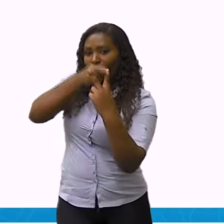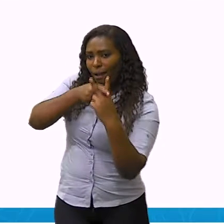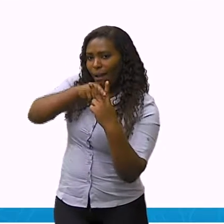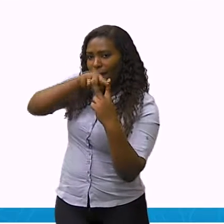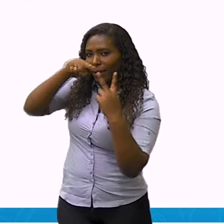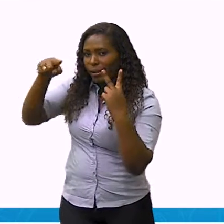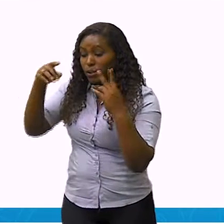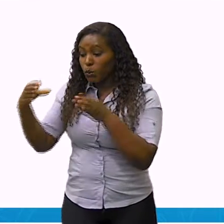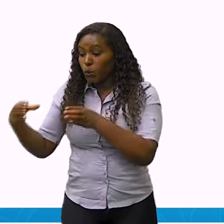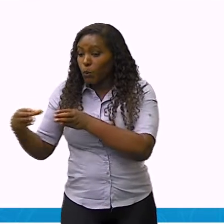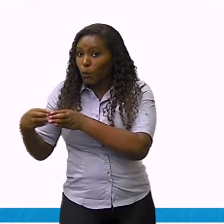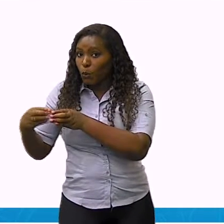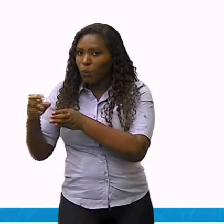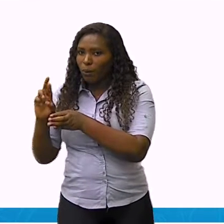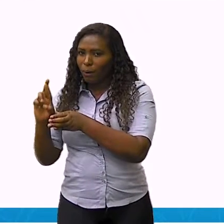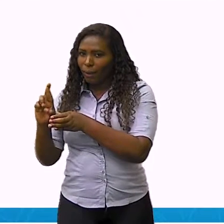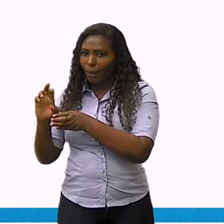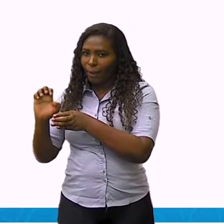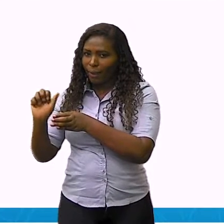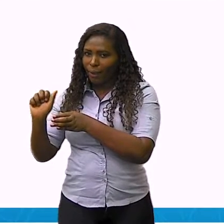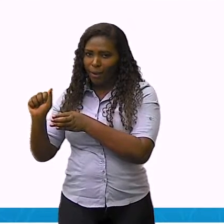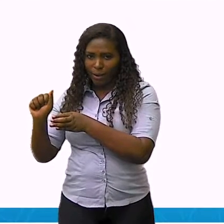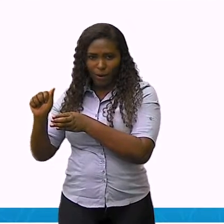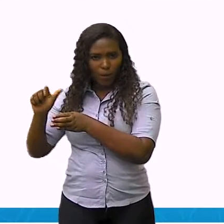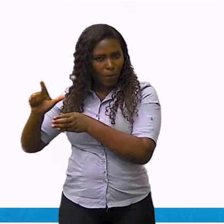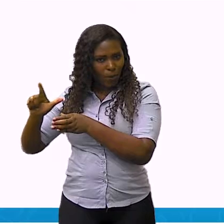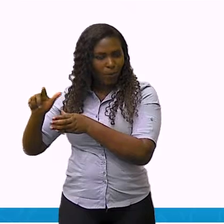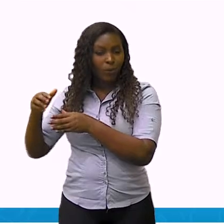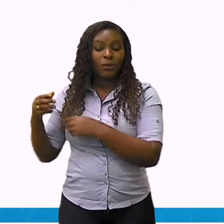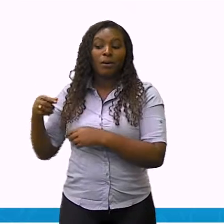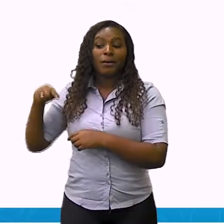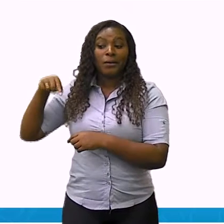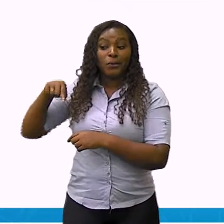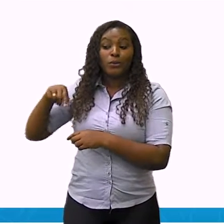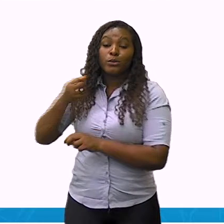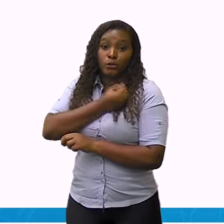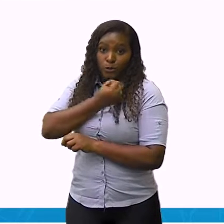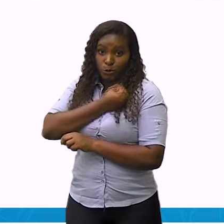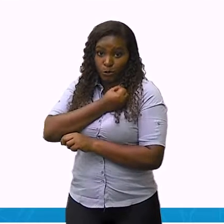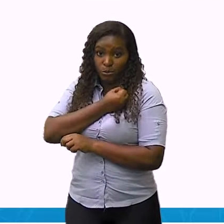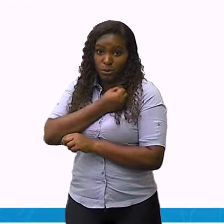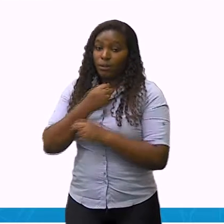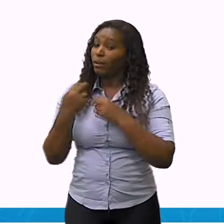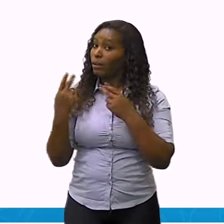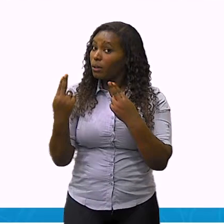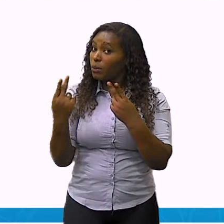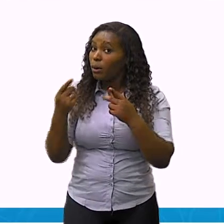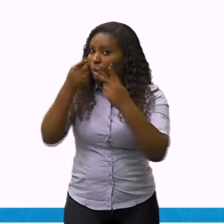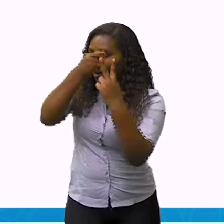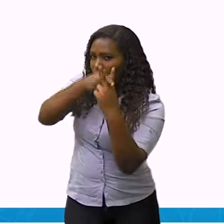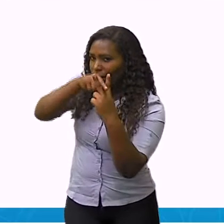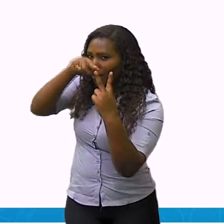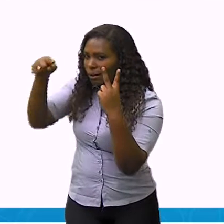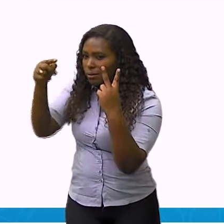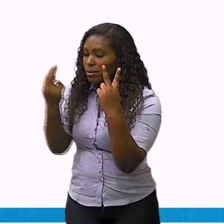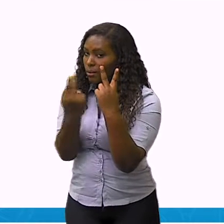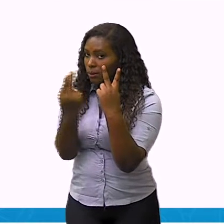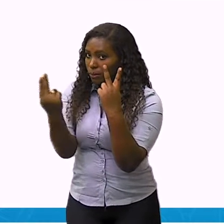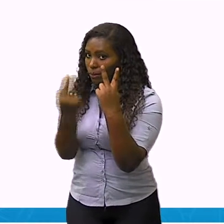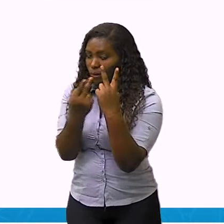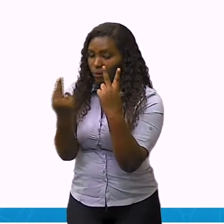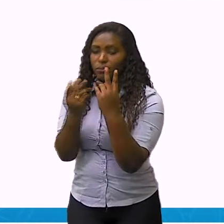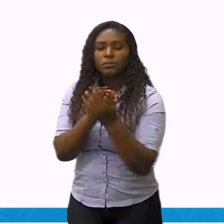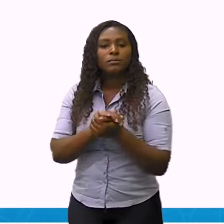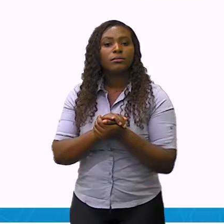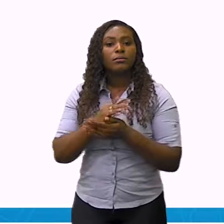que é o discriminante, ele é um radicando, ou seja, ele está dentro de uma raiz, e uma raiz de índice